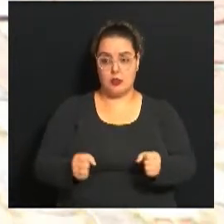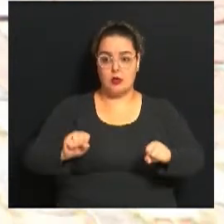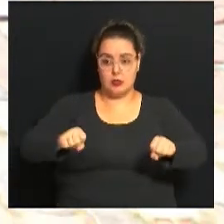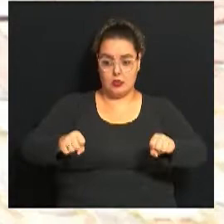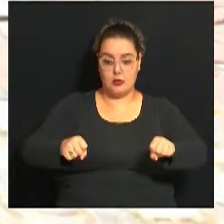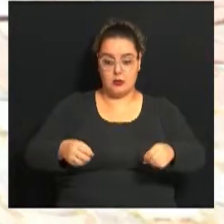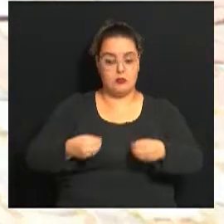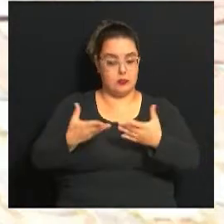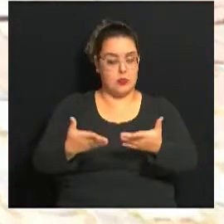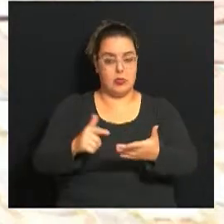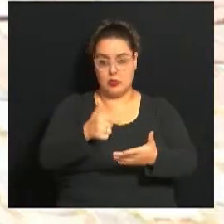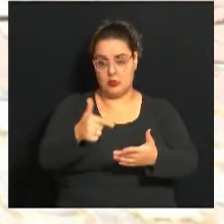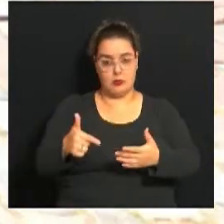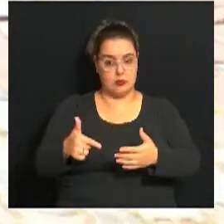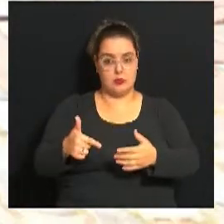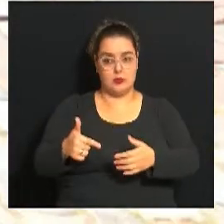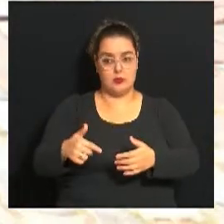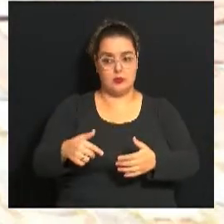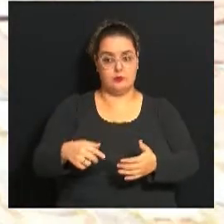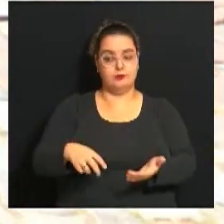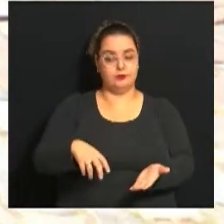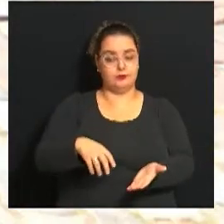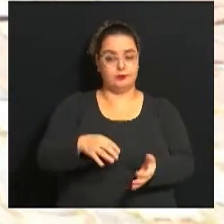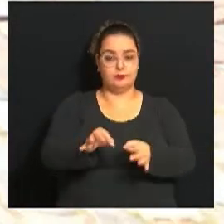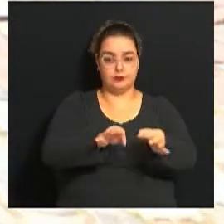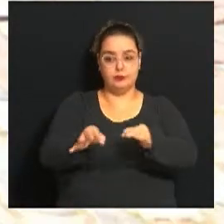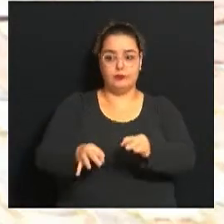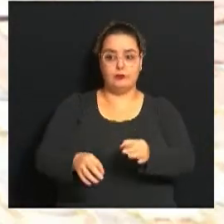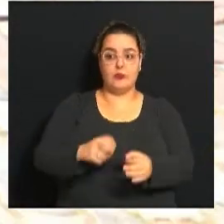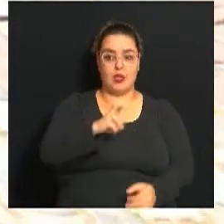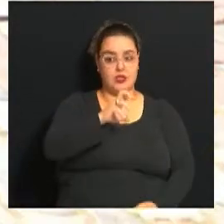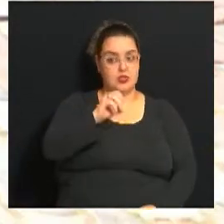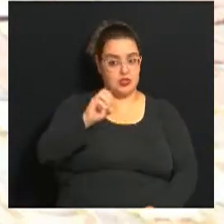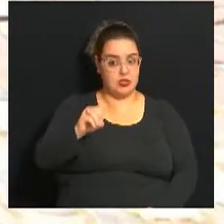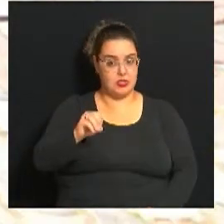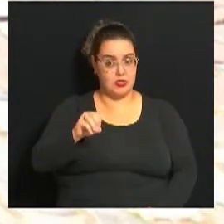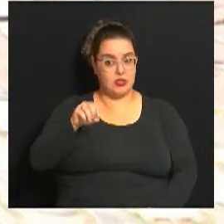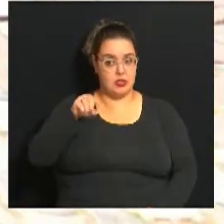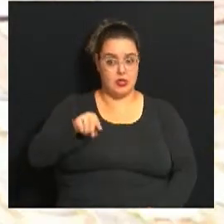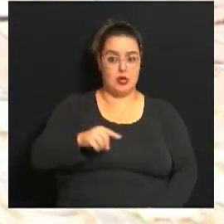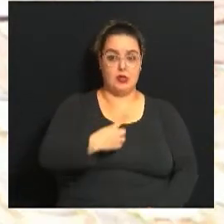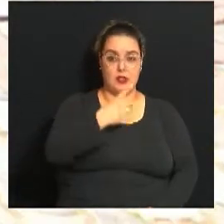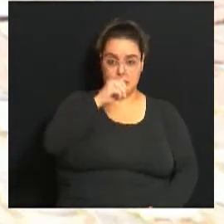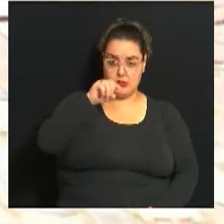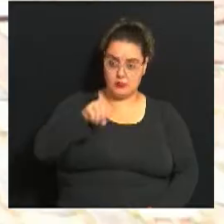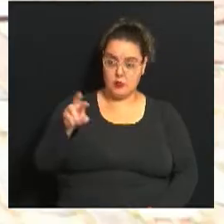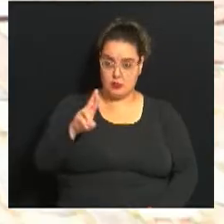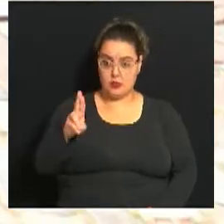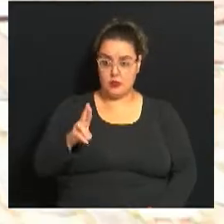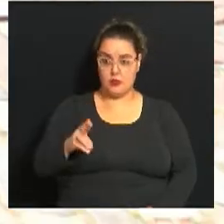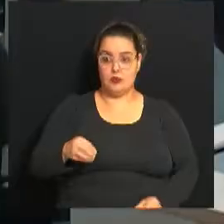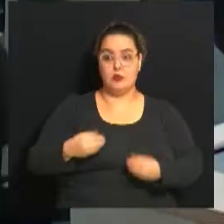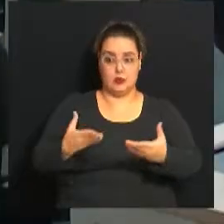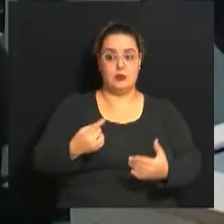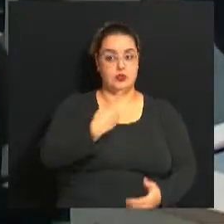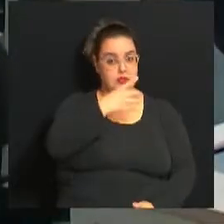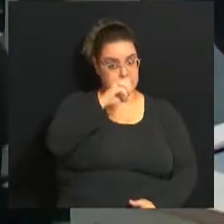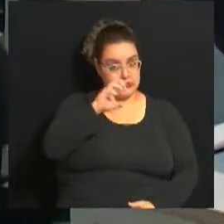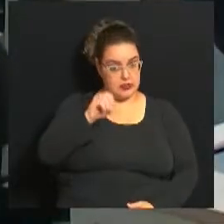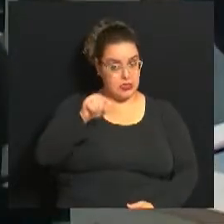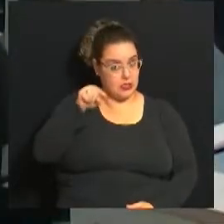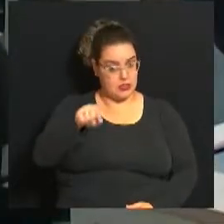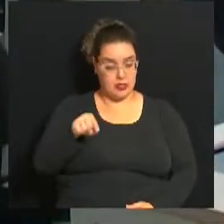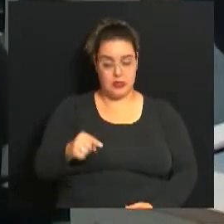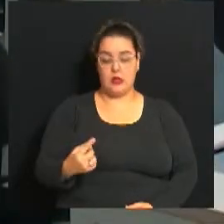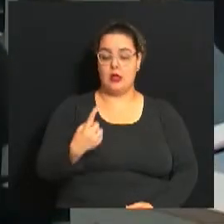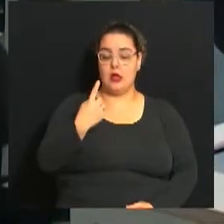a multa vai de R$500 a R$10 mil. E para os entregadores, vai de R$100 a R$1.000. A pessoa está chegando na